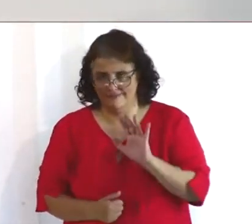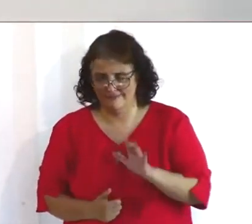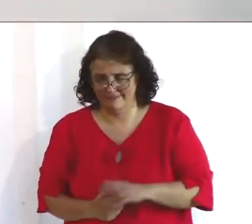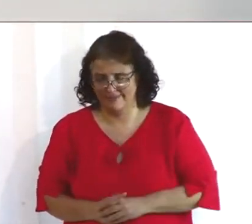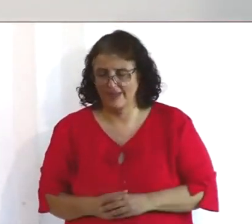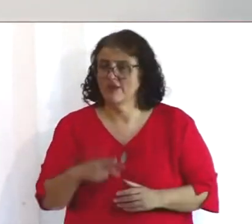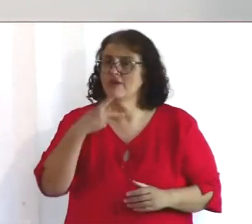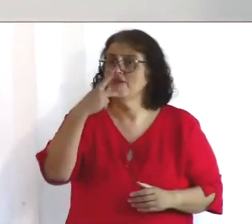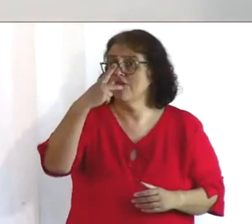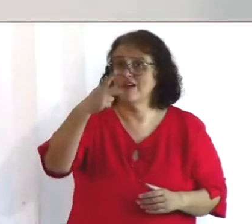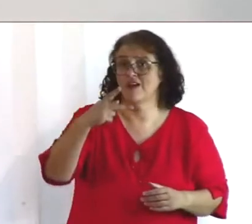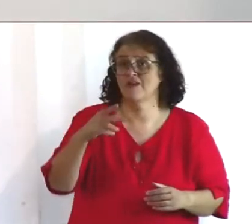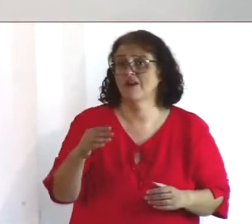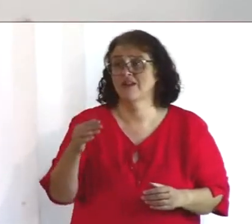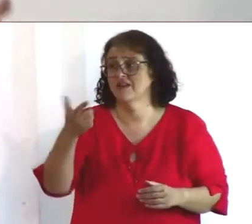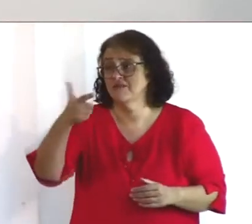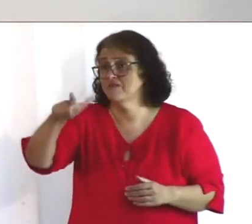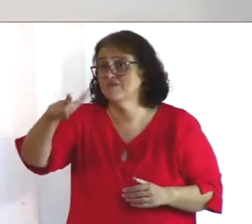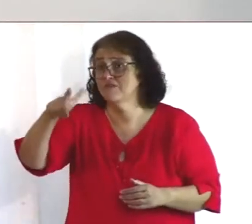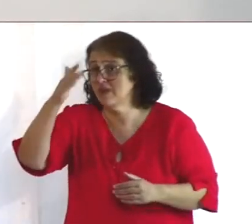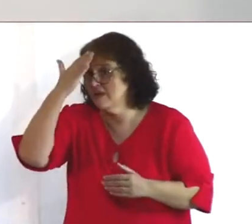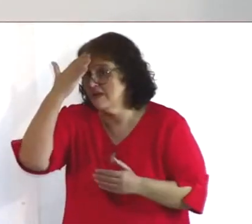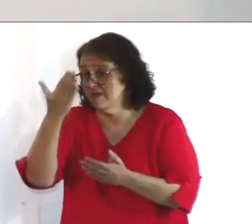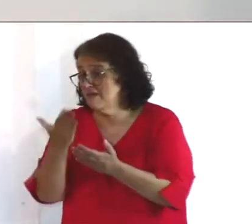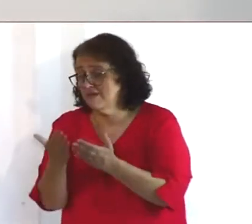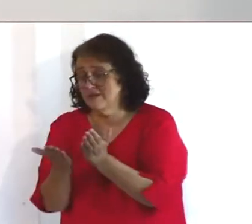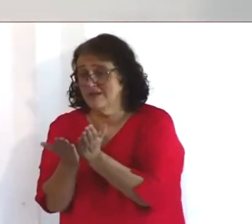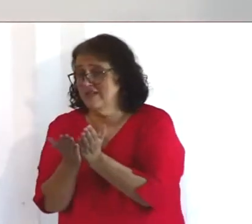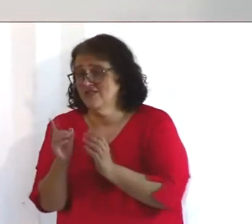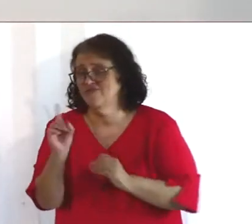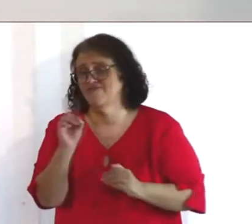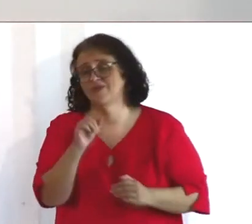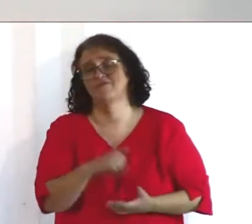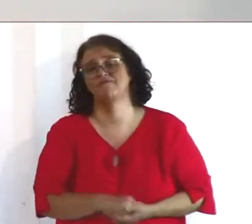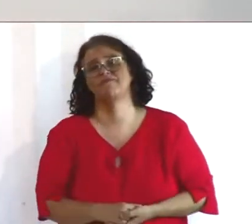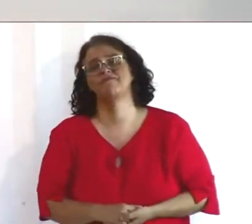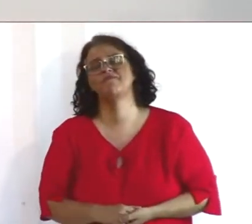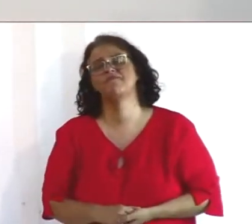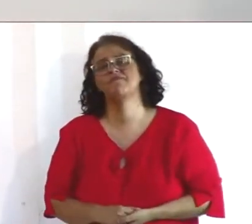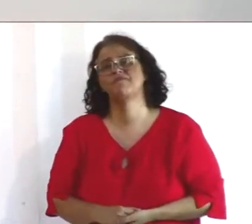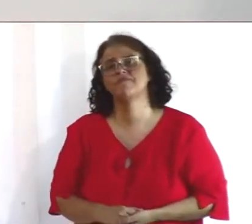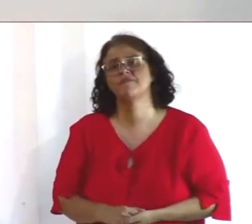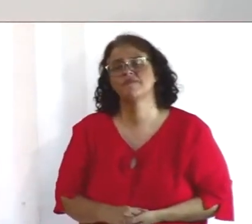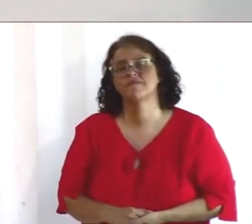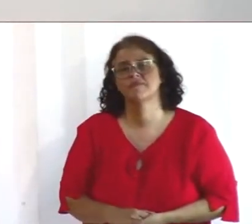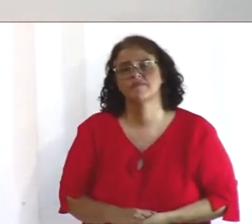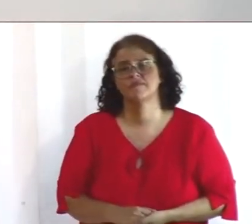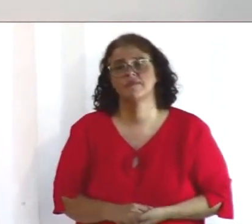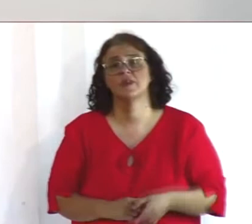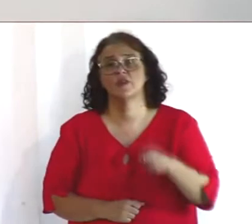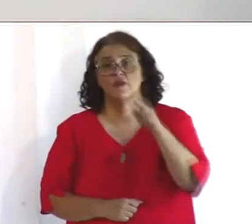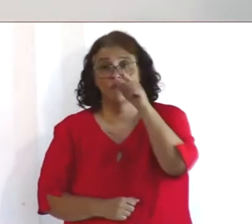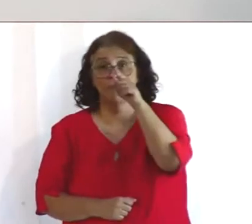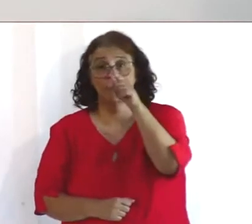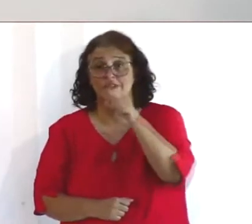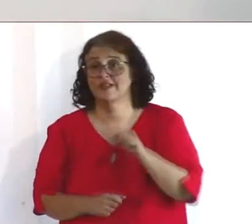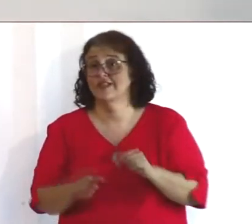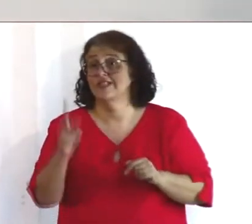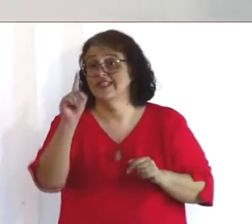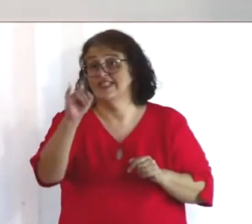descrentes também, pode ser que haja, tomara que não, mas talvez sim, a pregação é para crentes e descrentes. Se você não